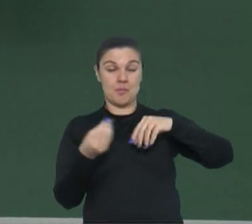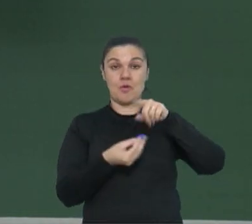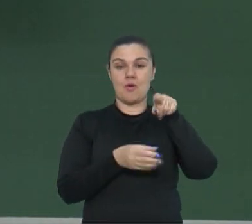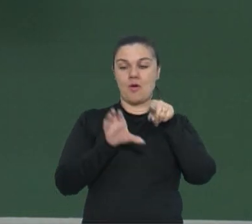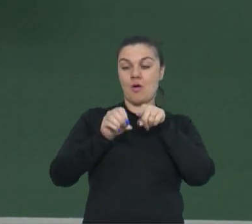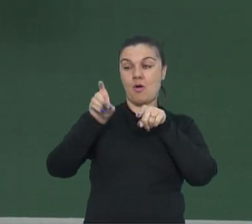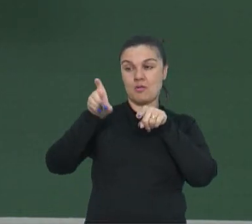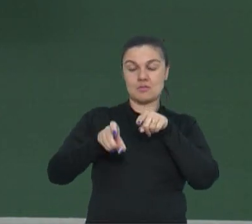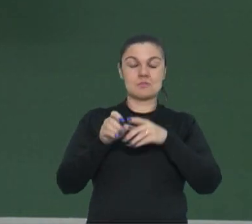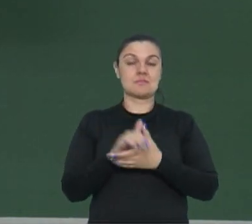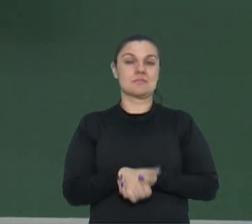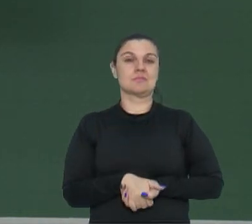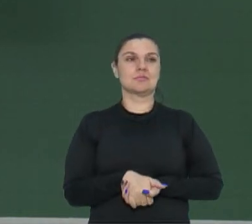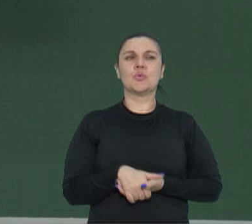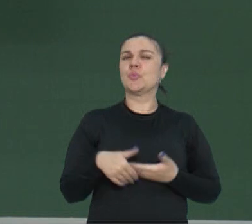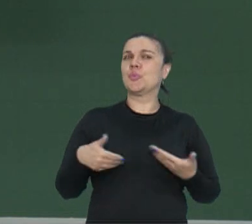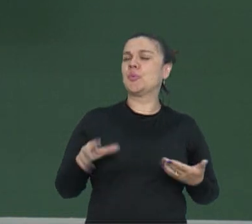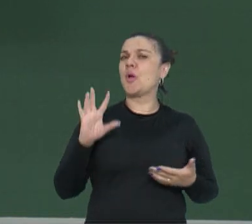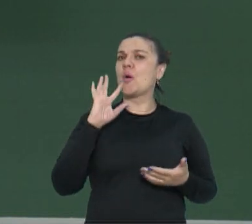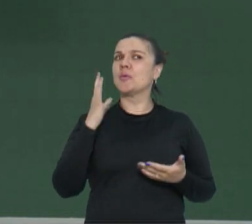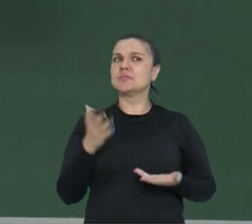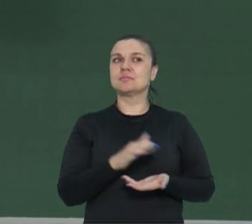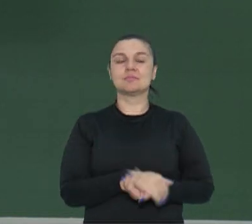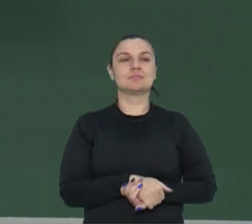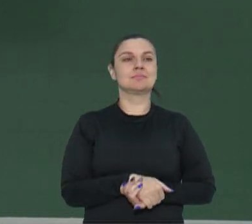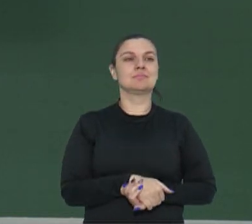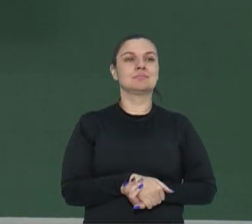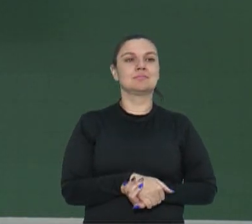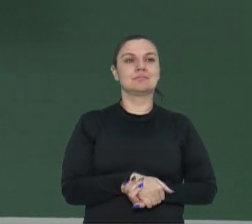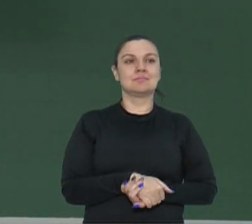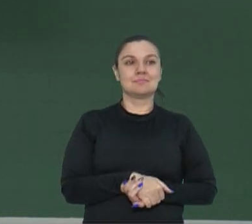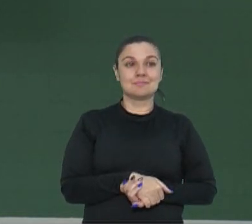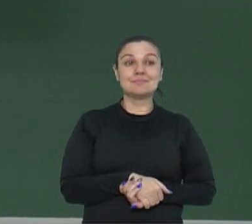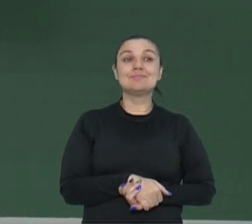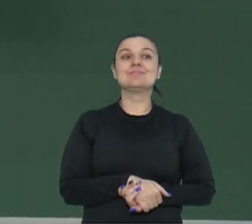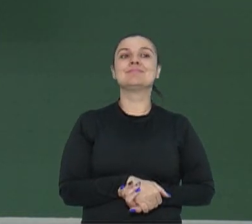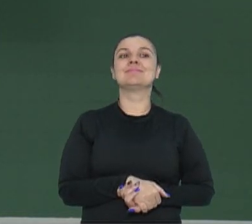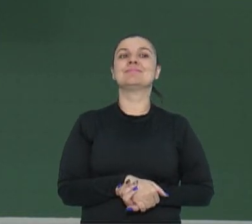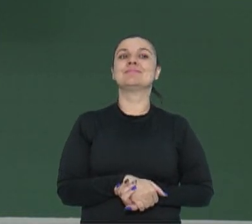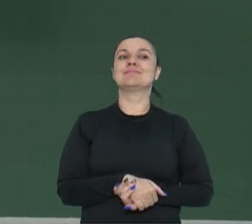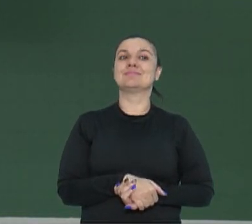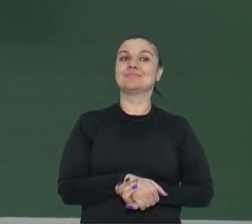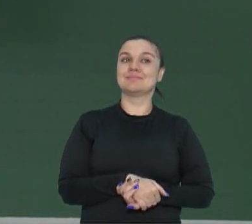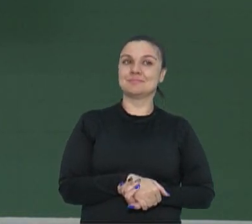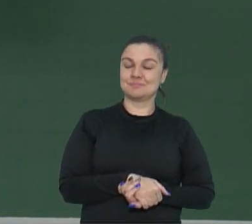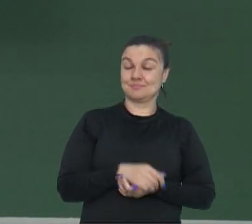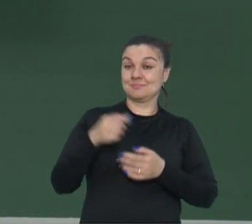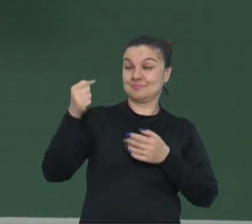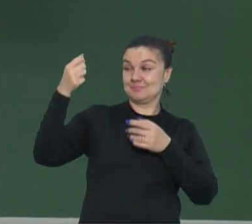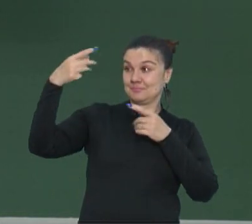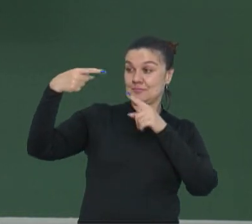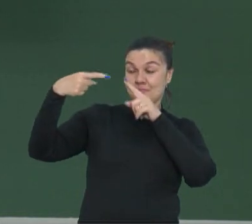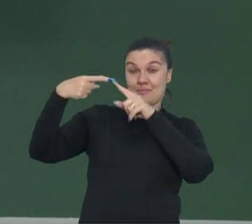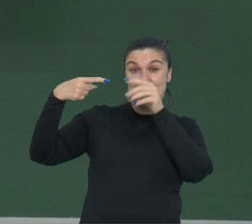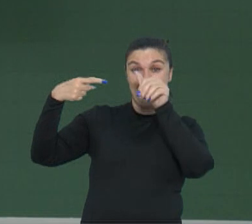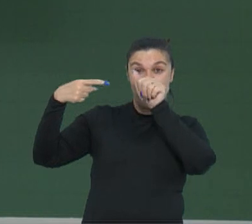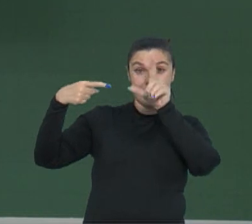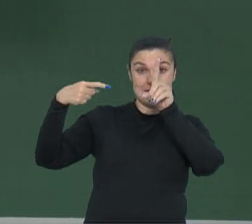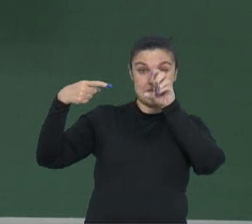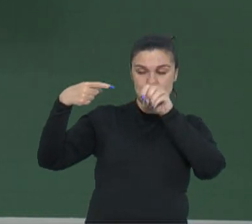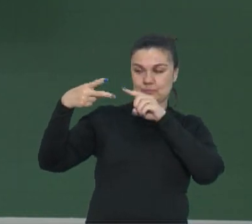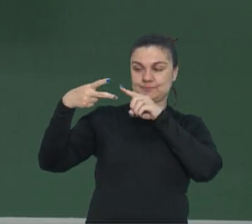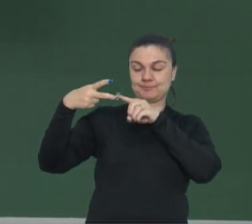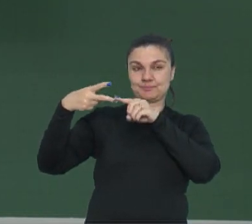um óxido. O que surge? Aí que está, gente. Pode surgir um ácido, pode surgir uma